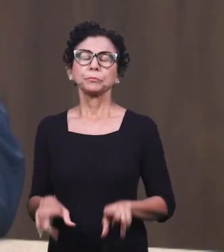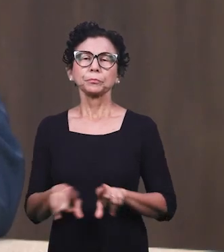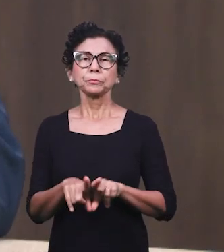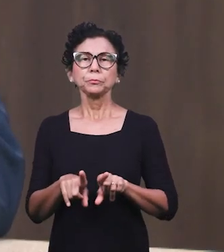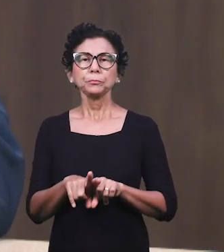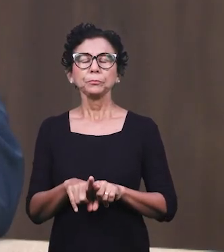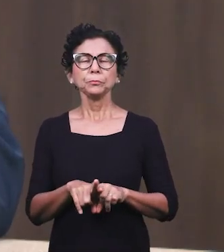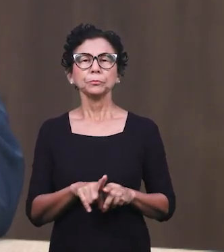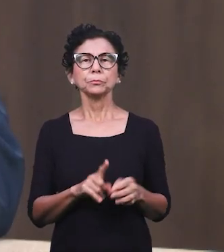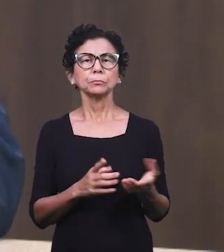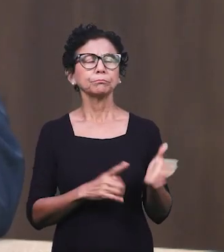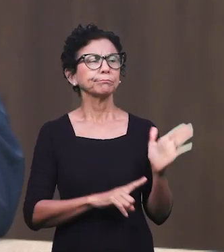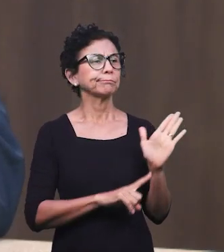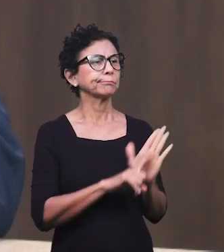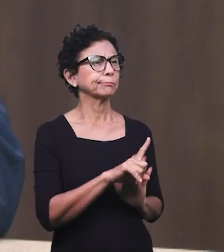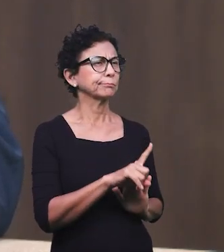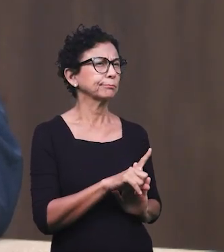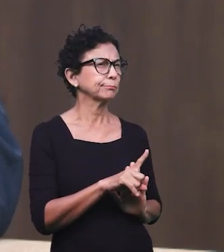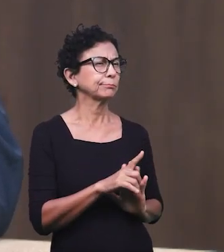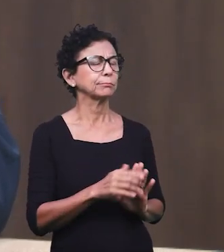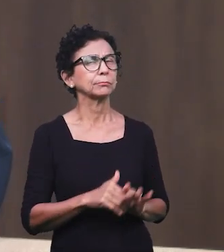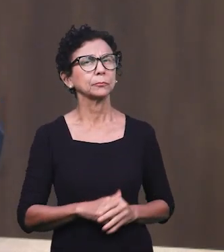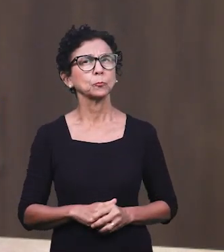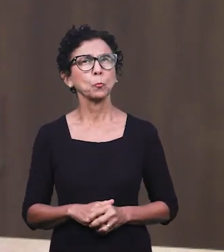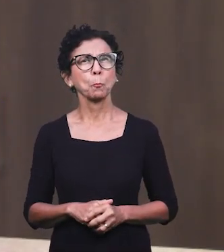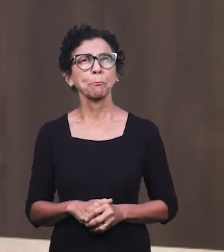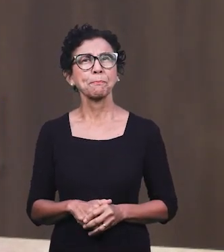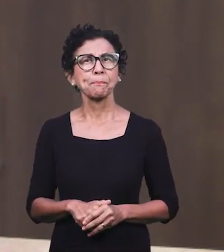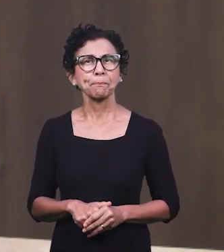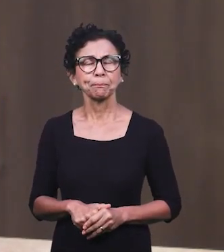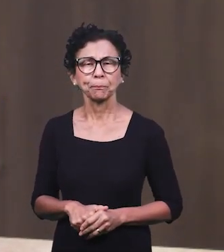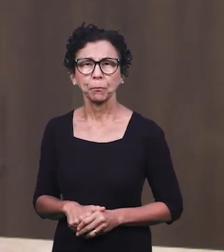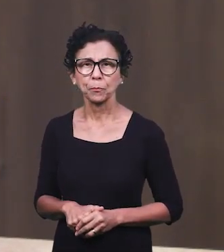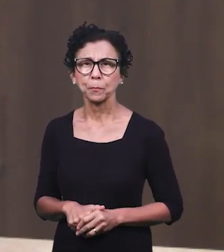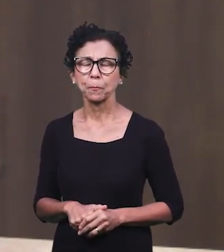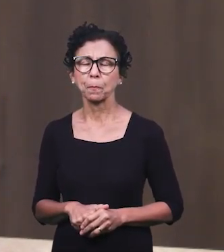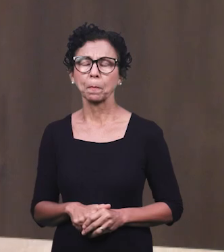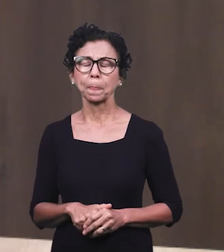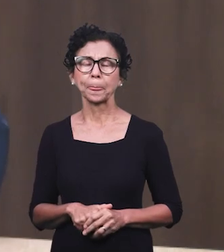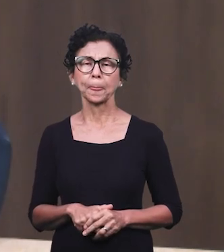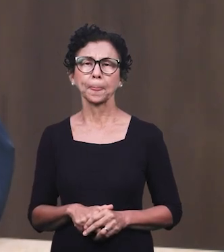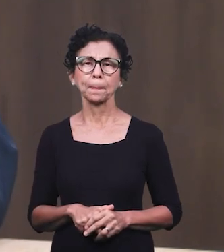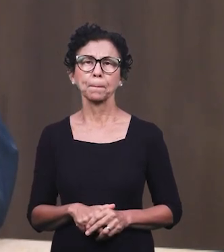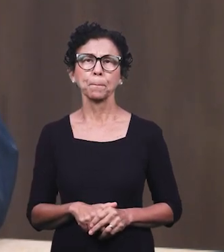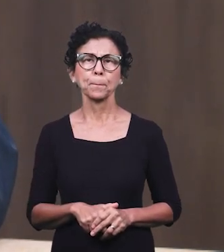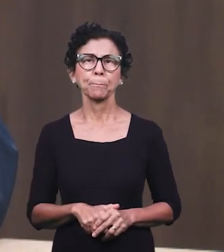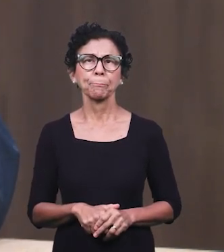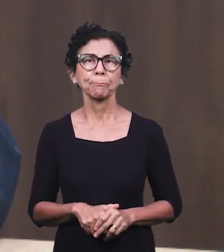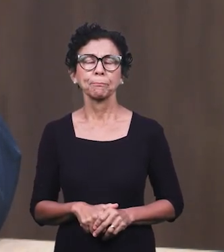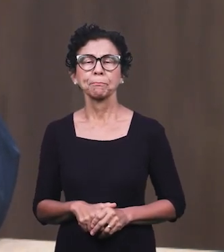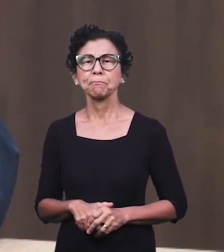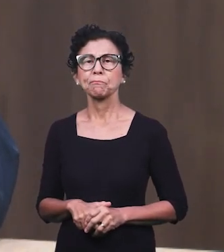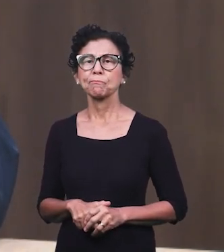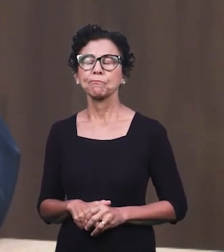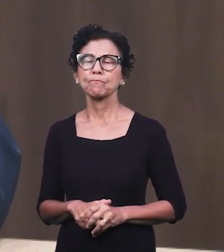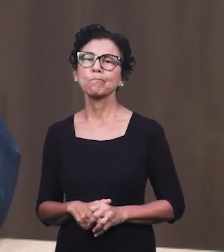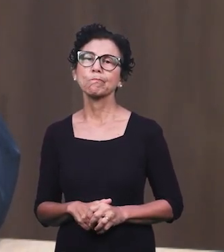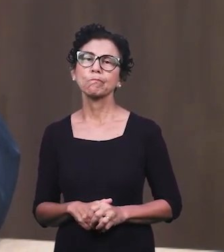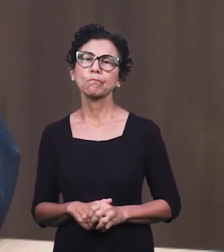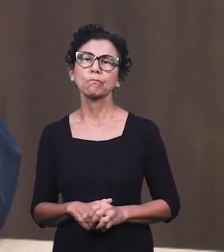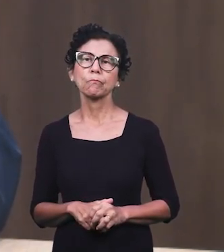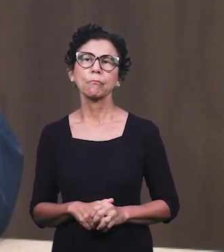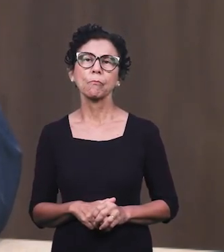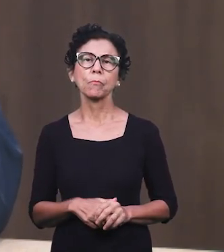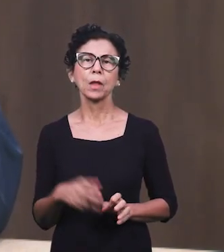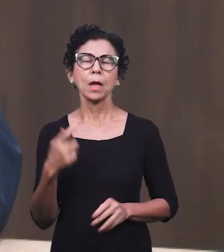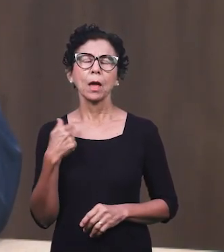outra pergunta aqui que também eu acredito que é uma pergunta da nossa audiência. A pergunta é: por que, ao